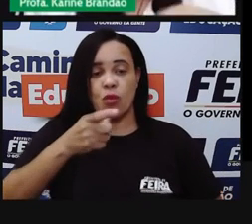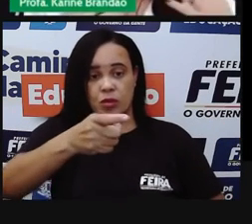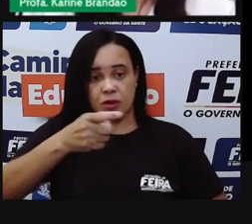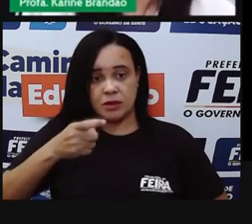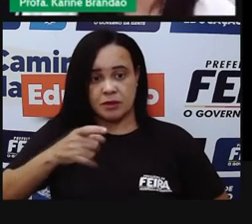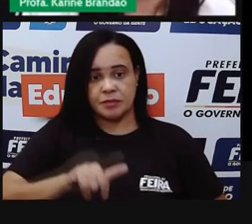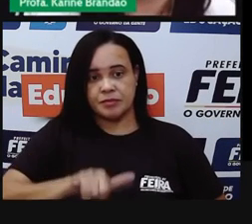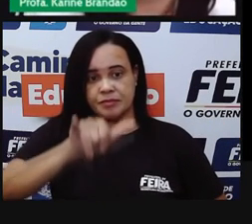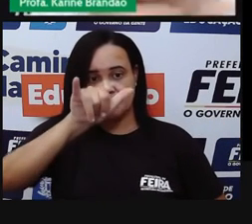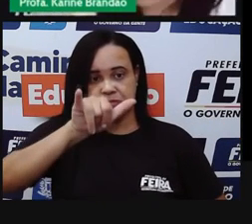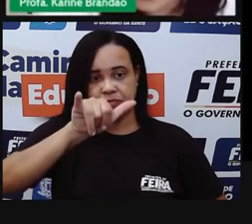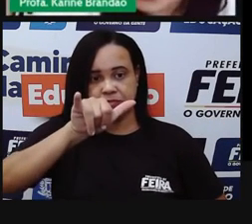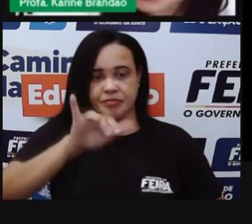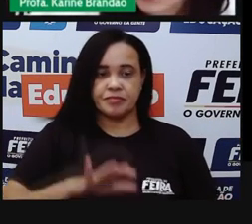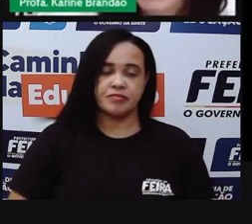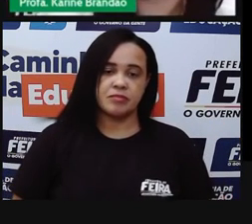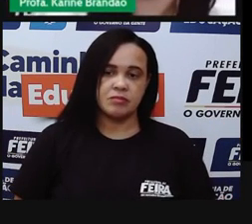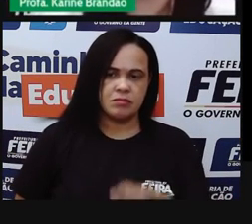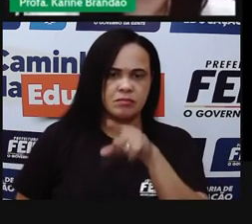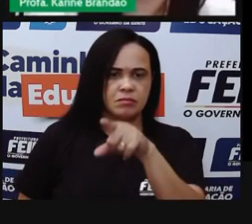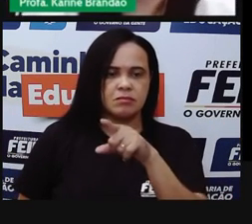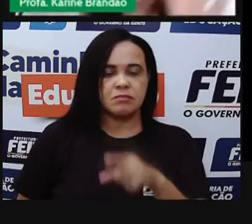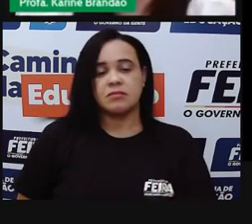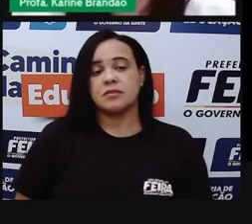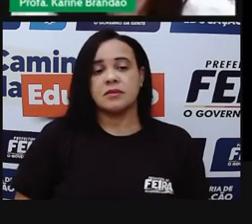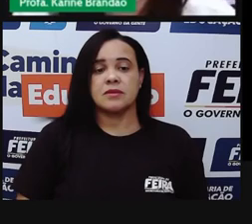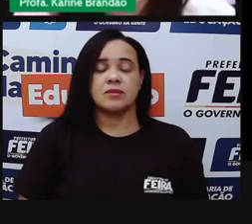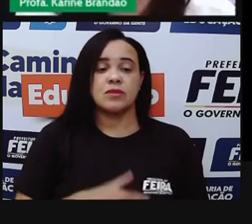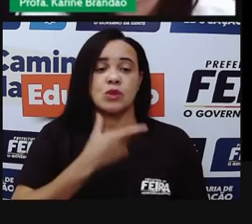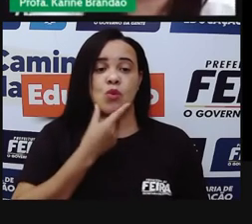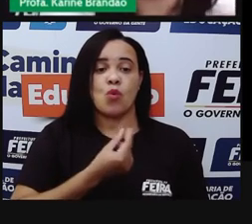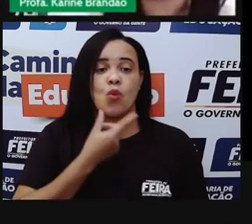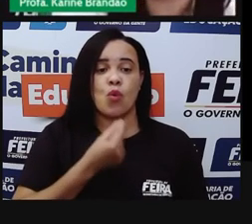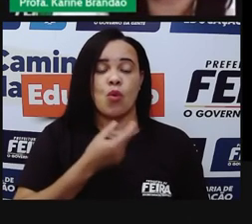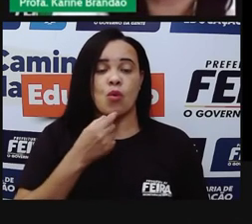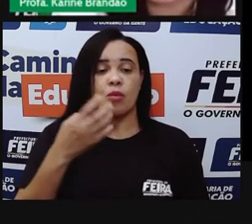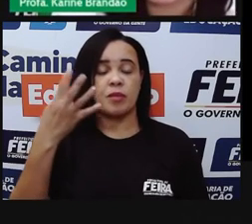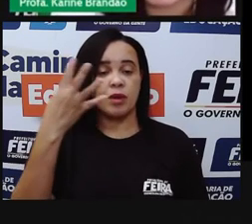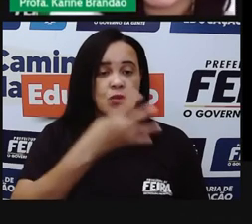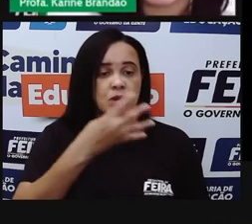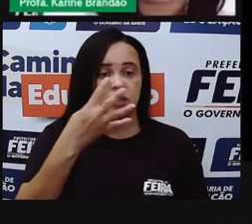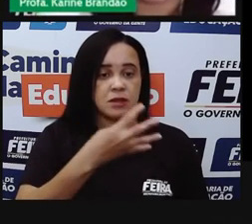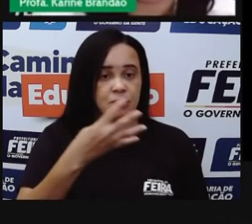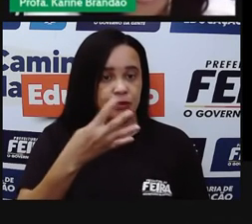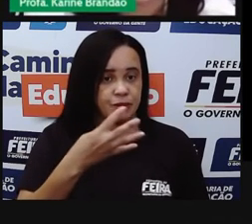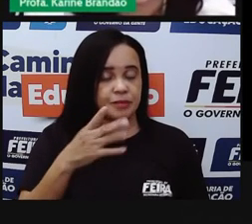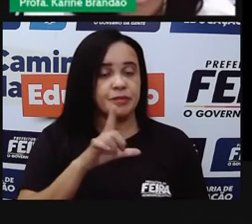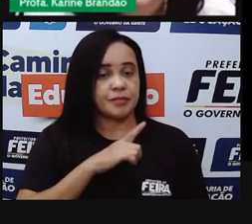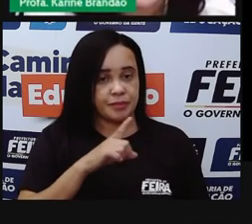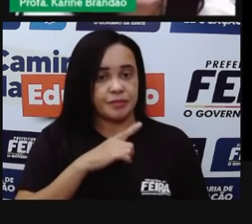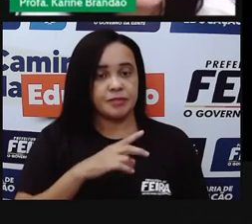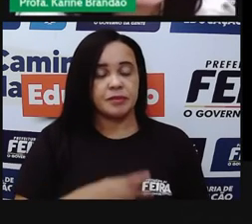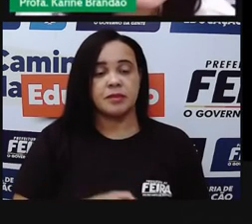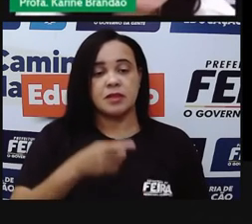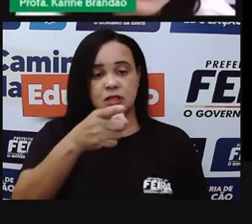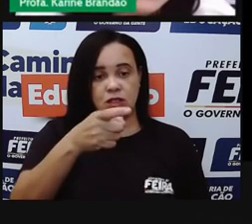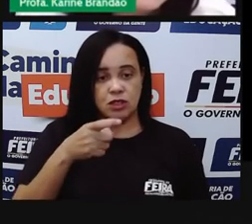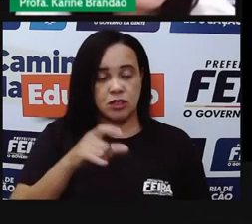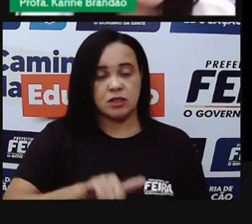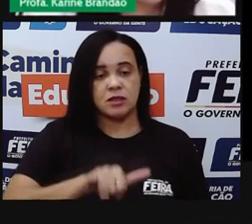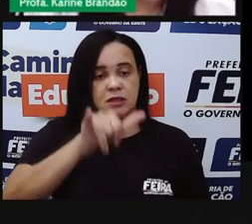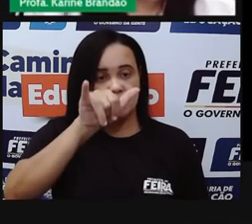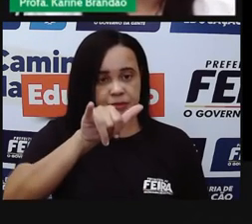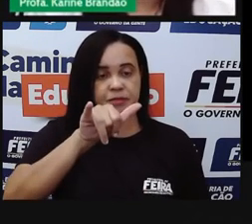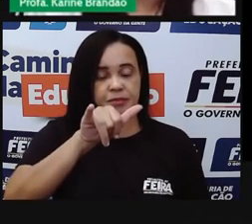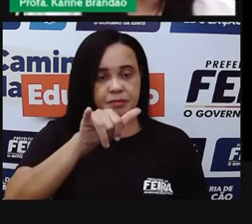Então, o Homer, ele tem os 44 cromossomos igual a Marge, só que o cromossomo sexual dele é XY. Quer dizer o quê?